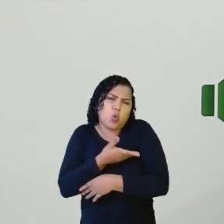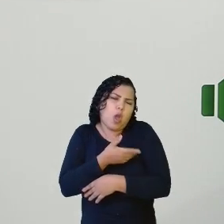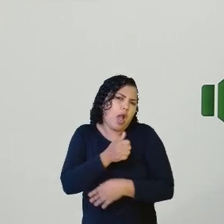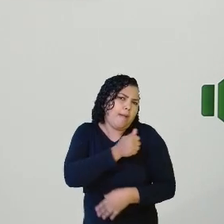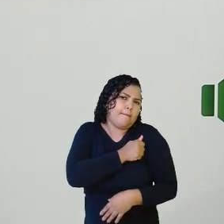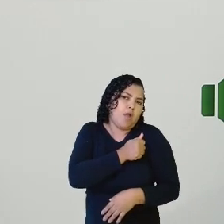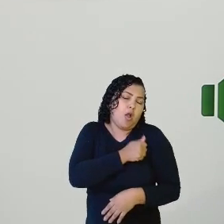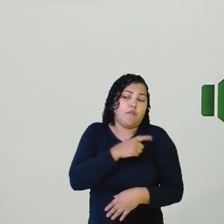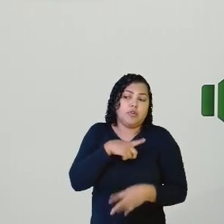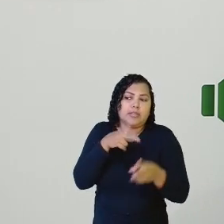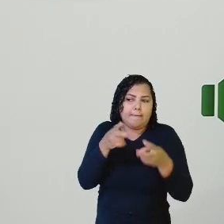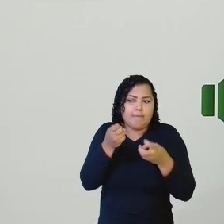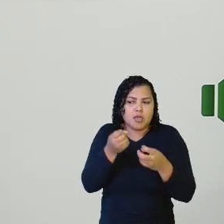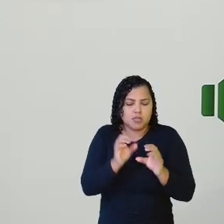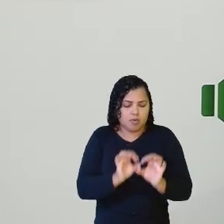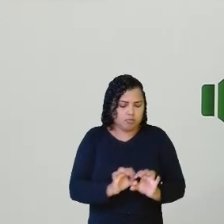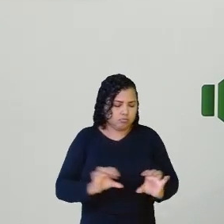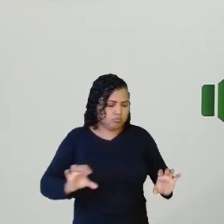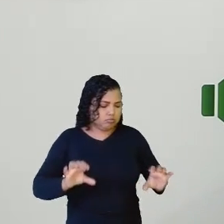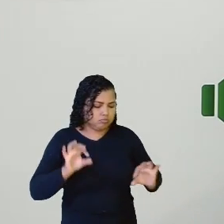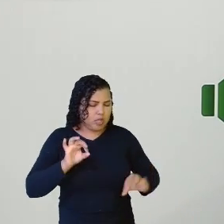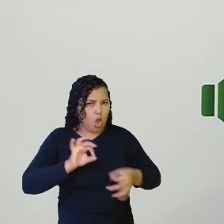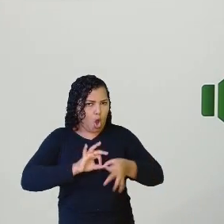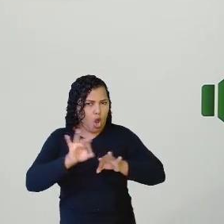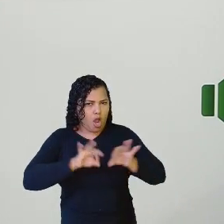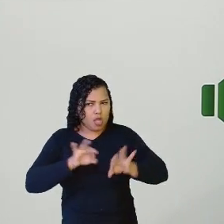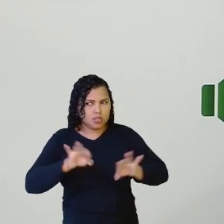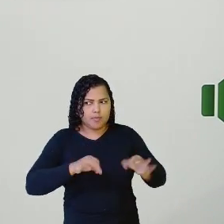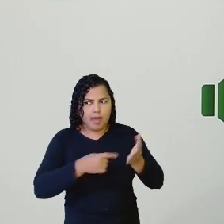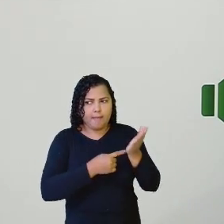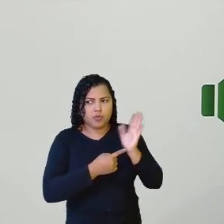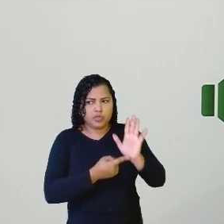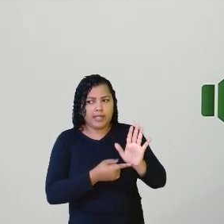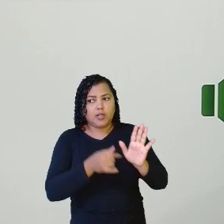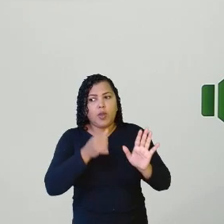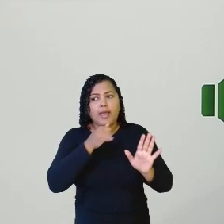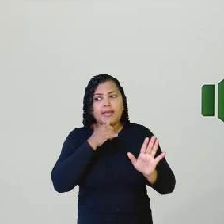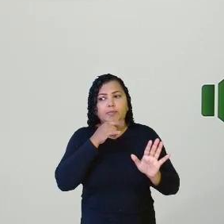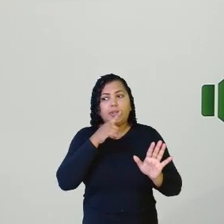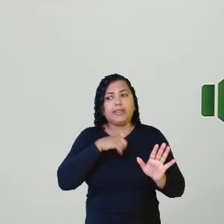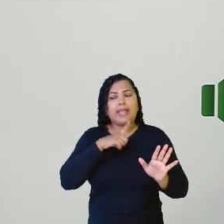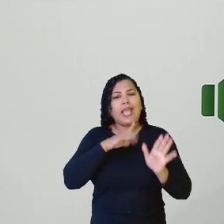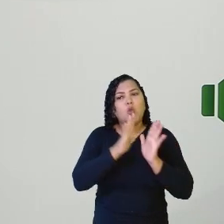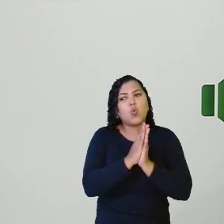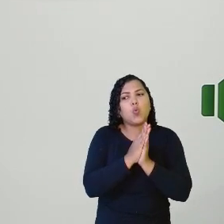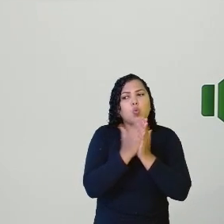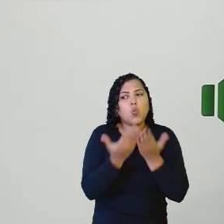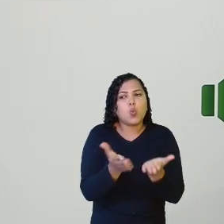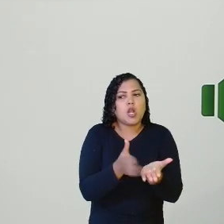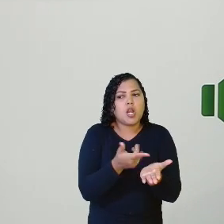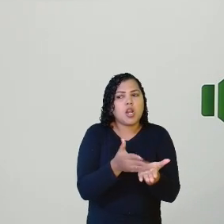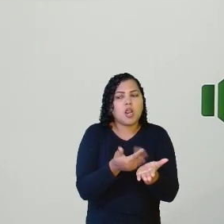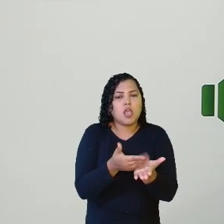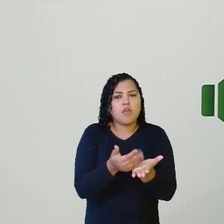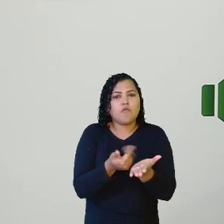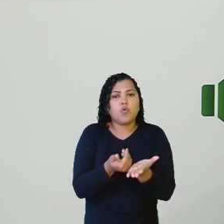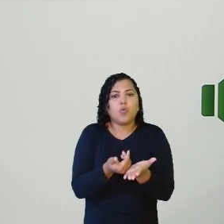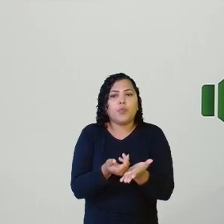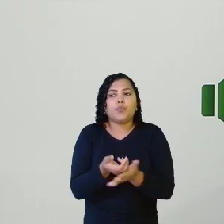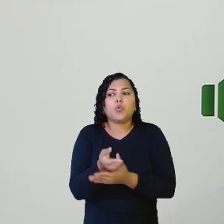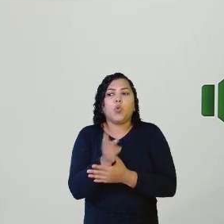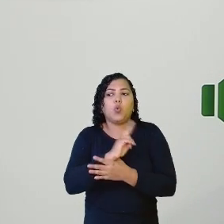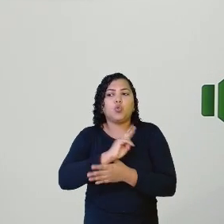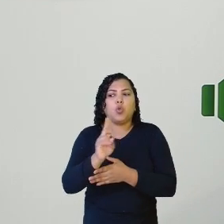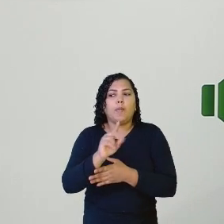esse protótipo e produzir aí na escola. Existe aí na escola de vocês um kit, não é? Que é o kit